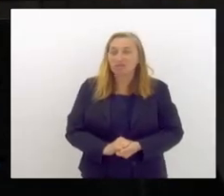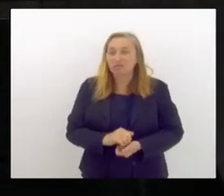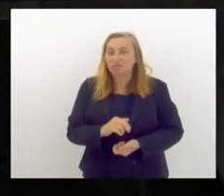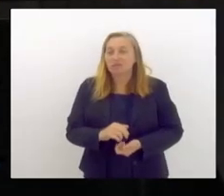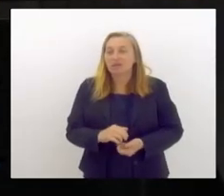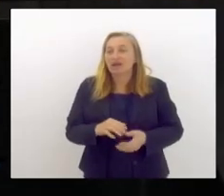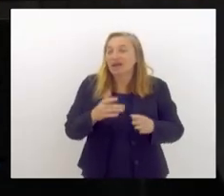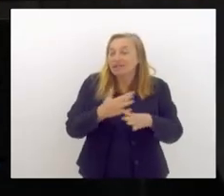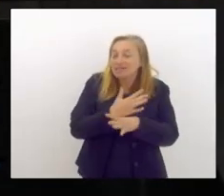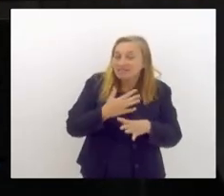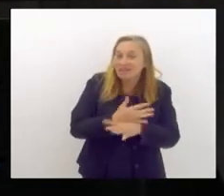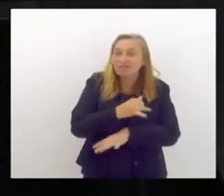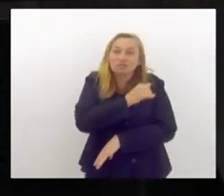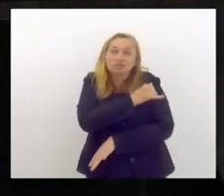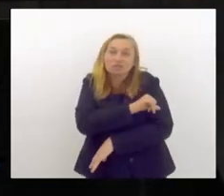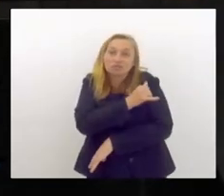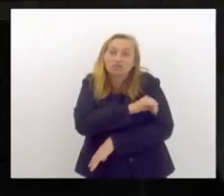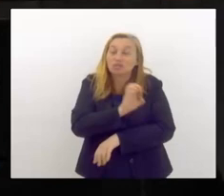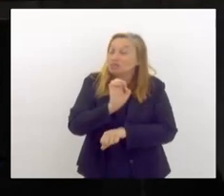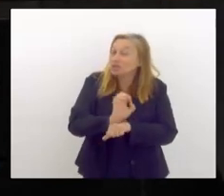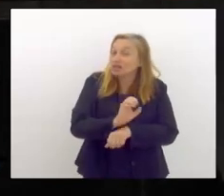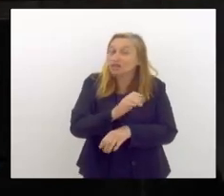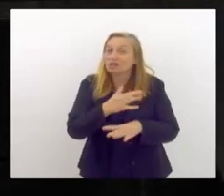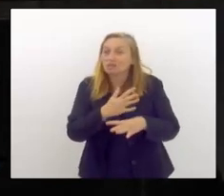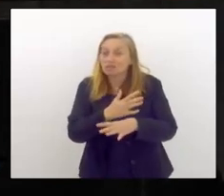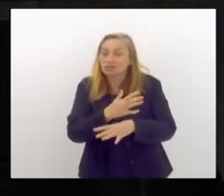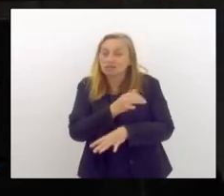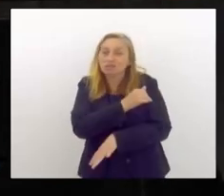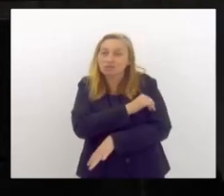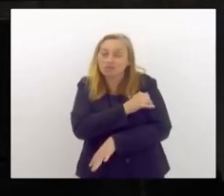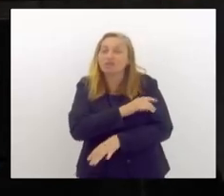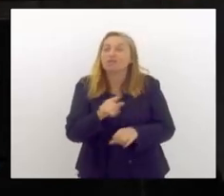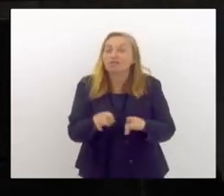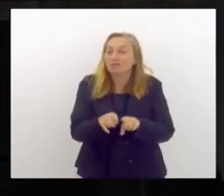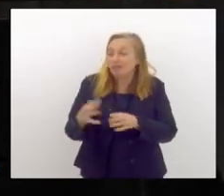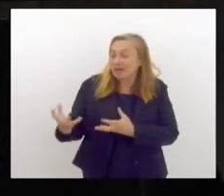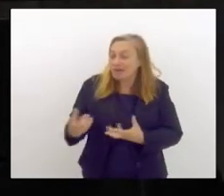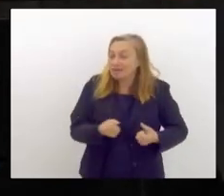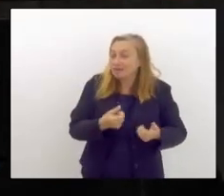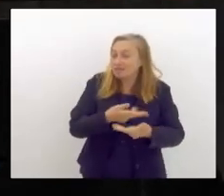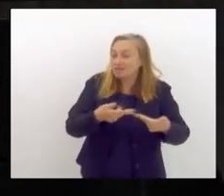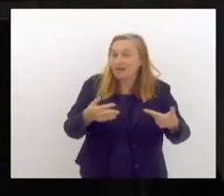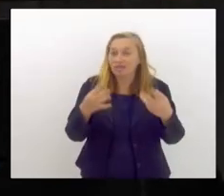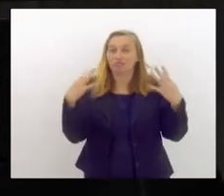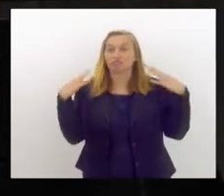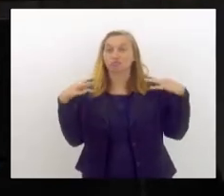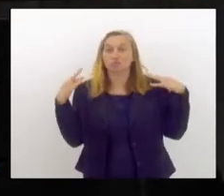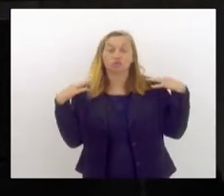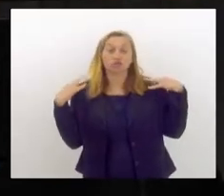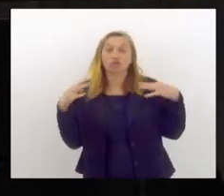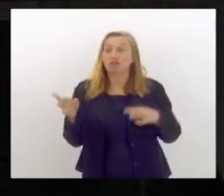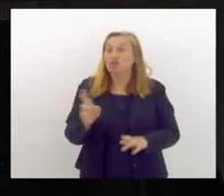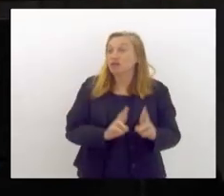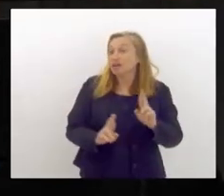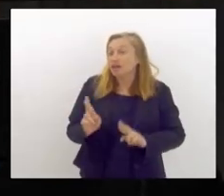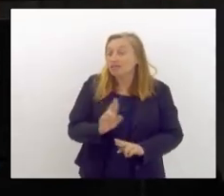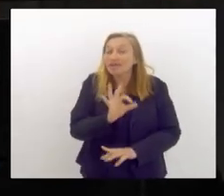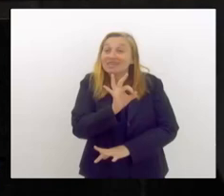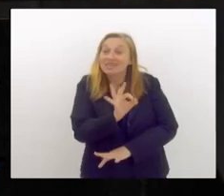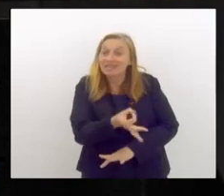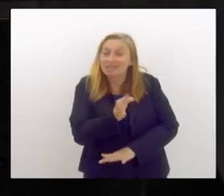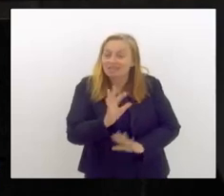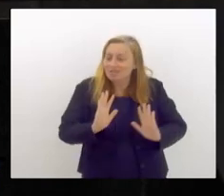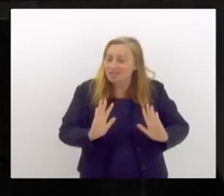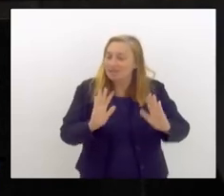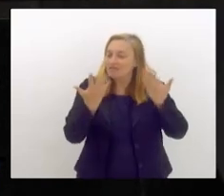a cidade do Rio de Janeiro, o Estado do Rio de Janeiro, também recebe muitos turistas com relação exatamente a